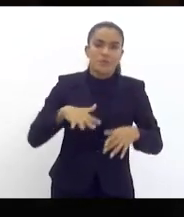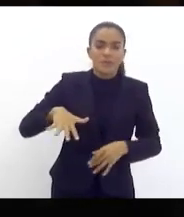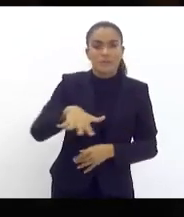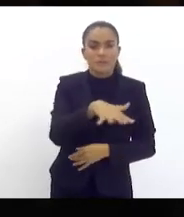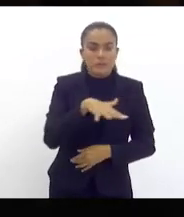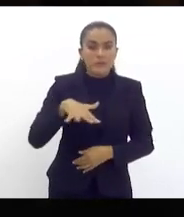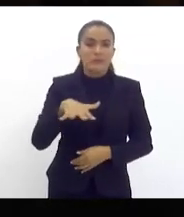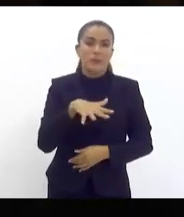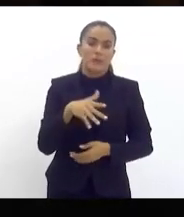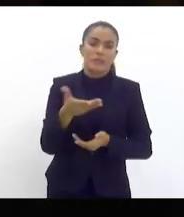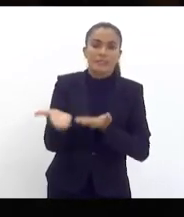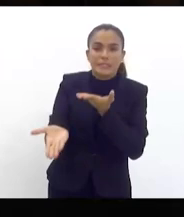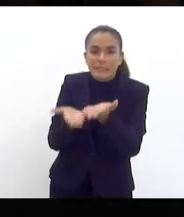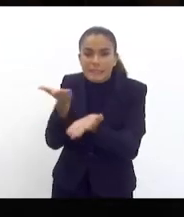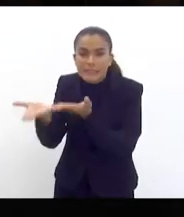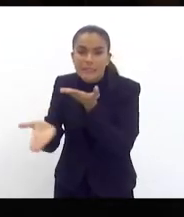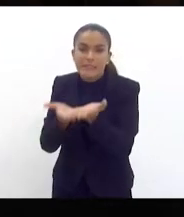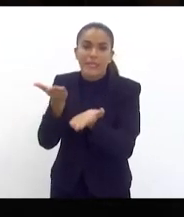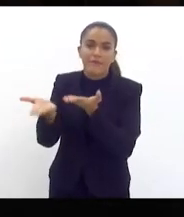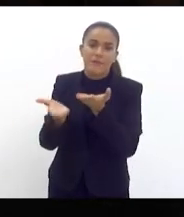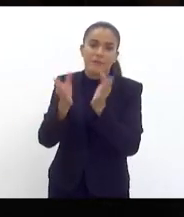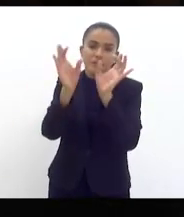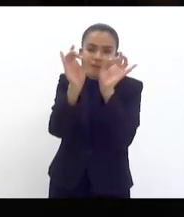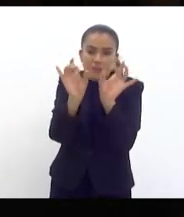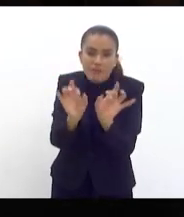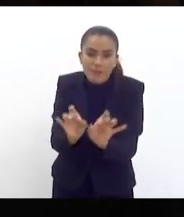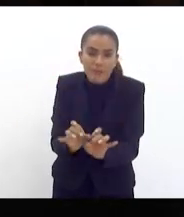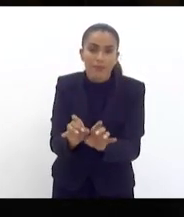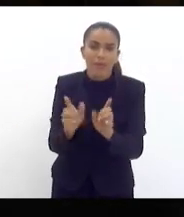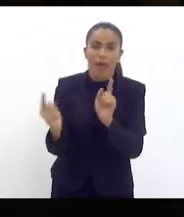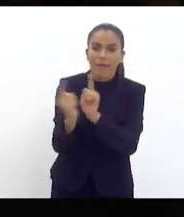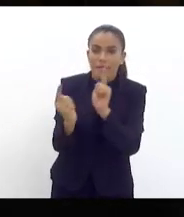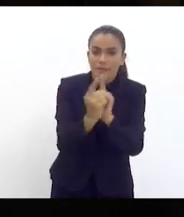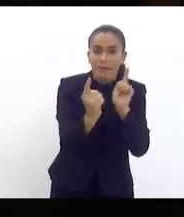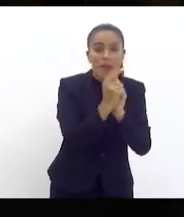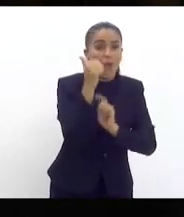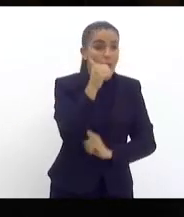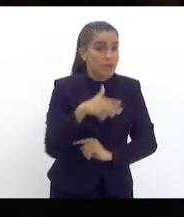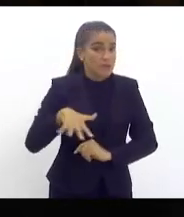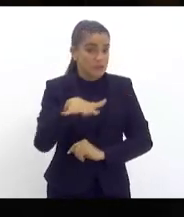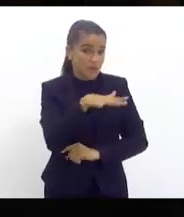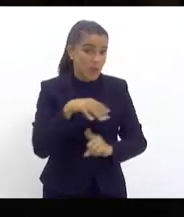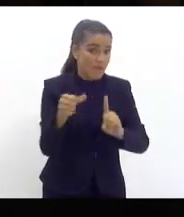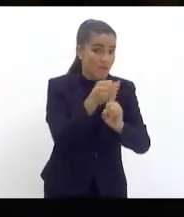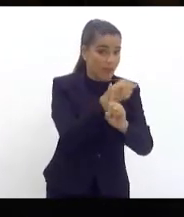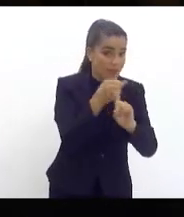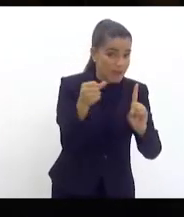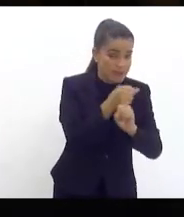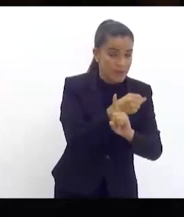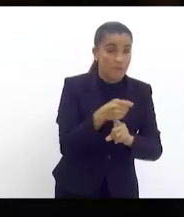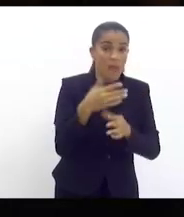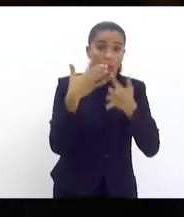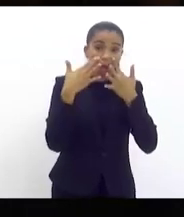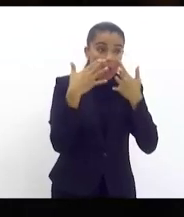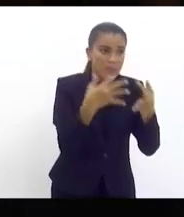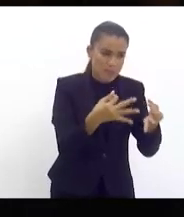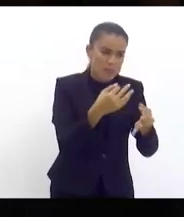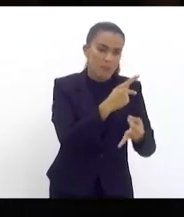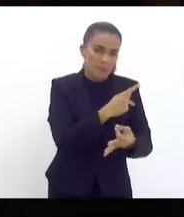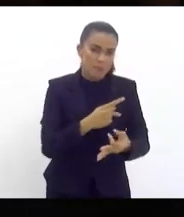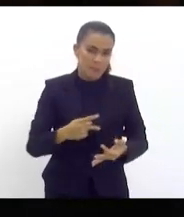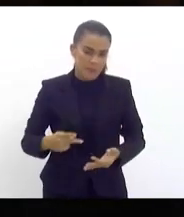de serviços especializados de atendimento à mulher em situação de violência. Chama atenção, senhor